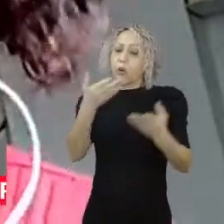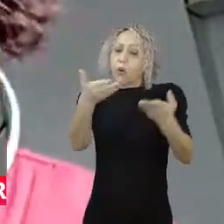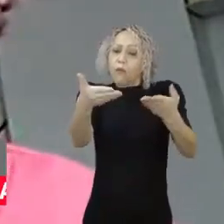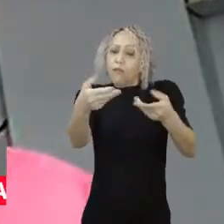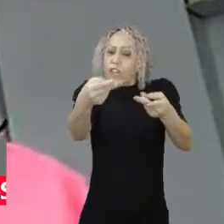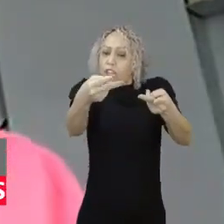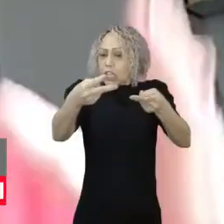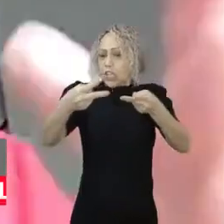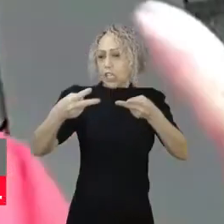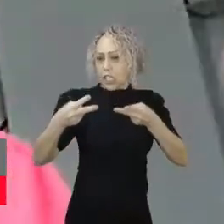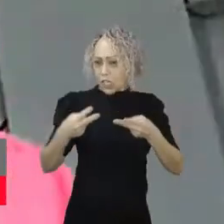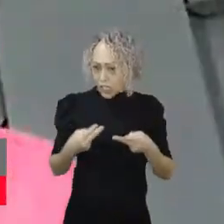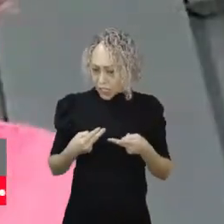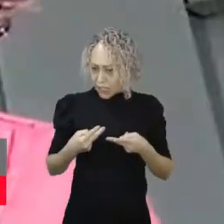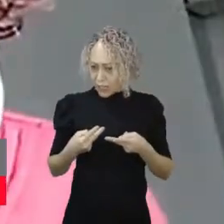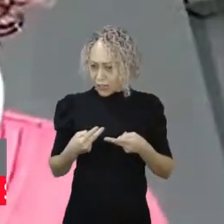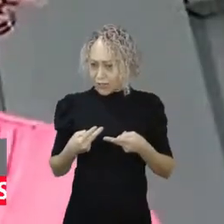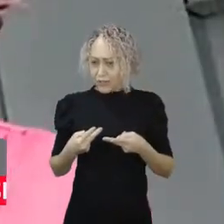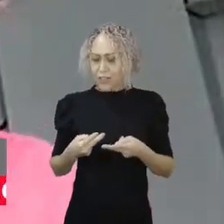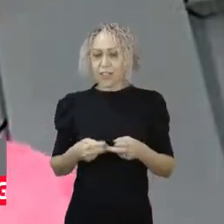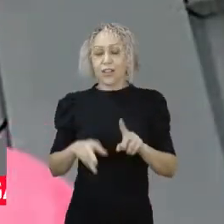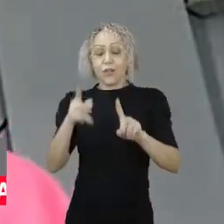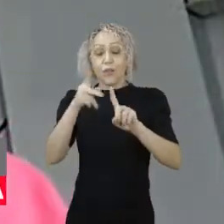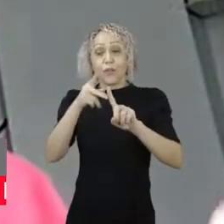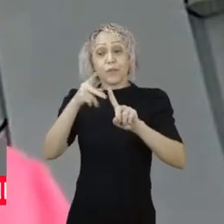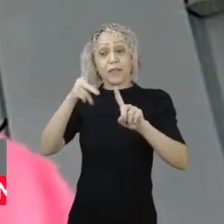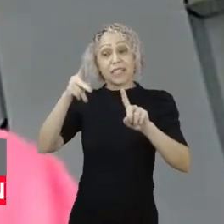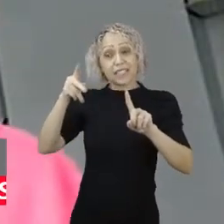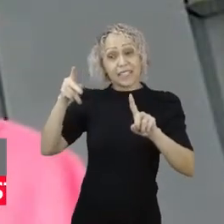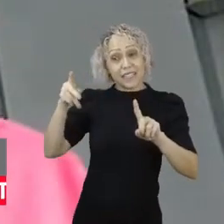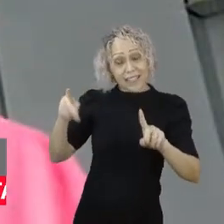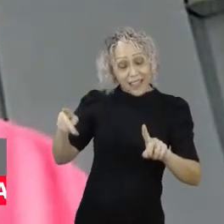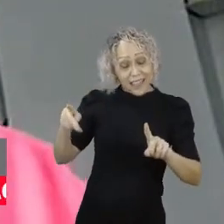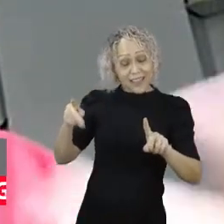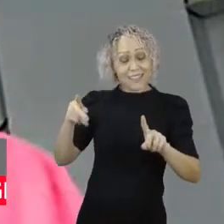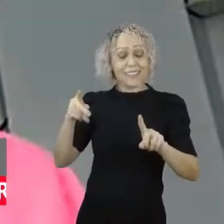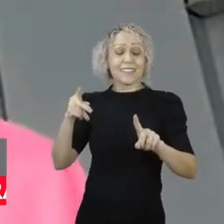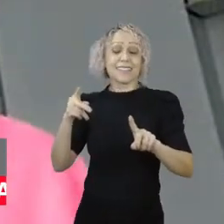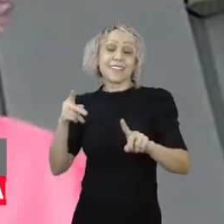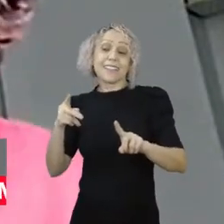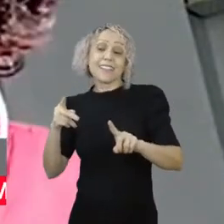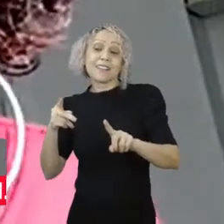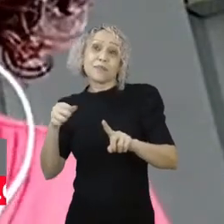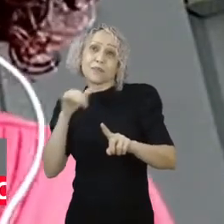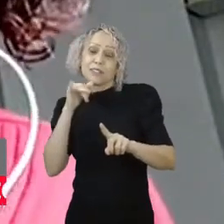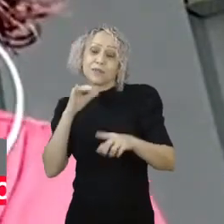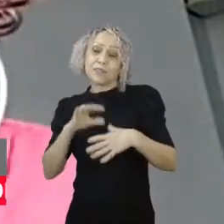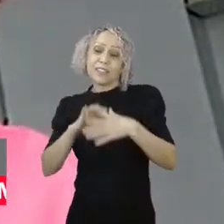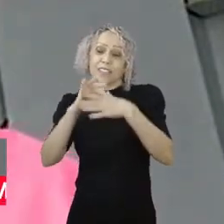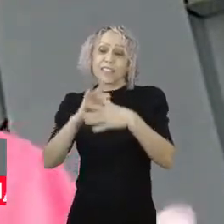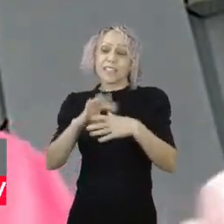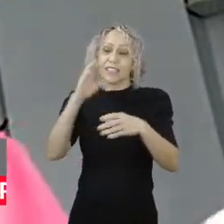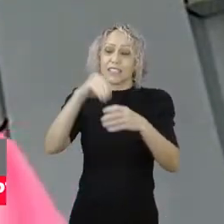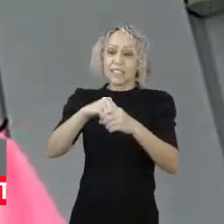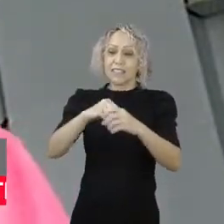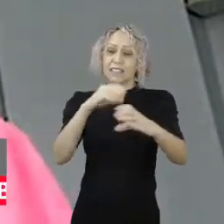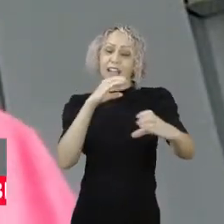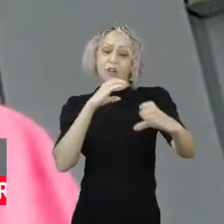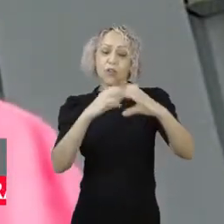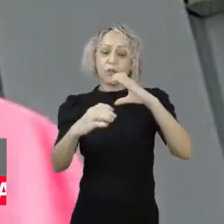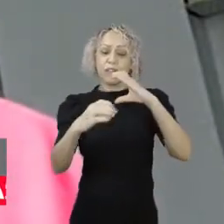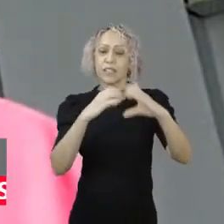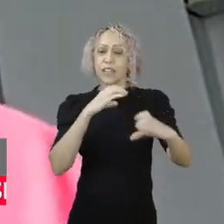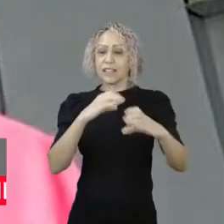organização, né? Ah, porque não estamos convidando todos? É porque a plataforma a gente não tem. Nós, como eu disse a você, nós estamos em